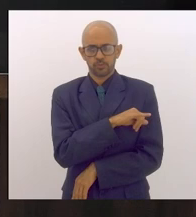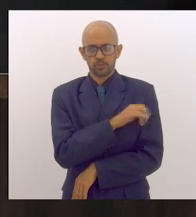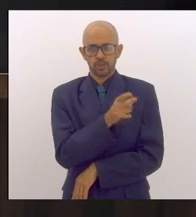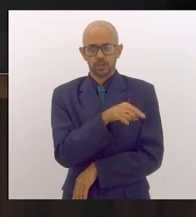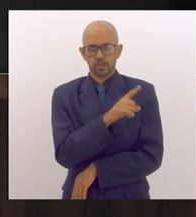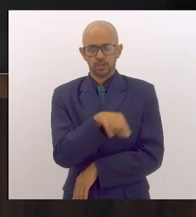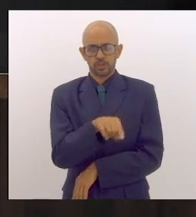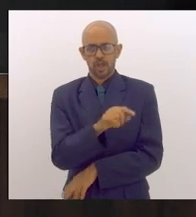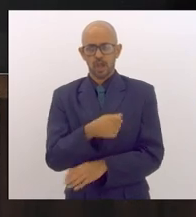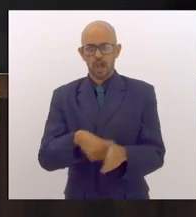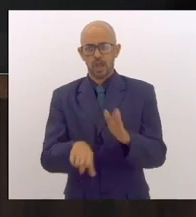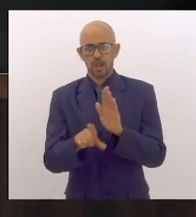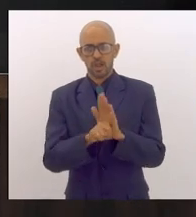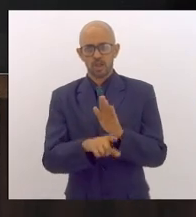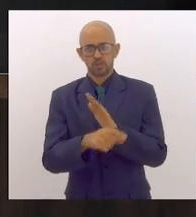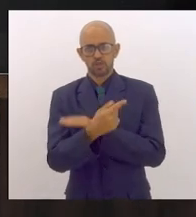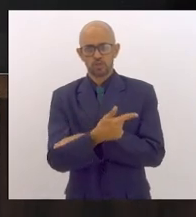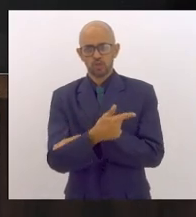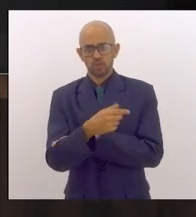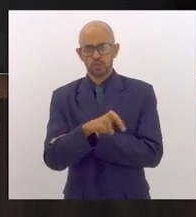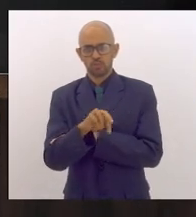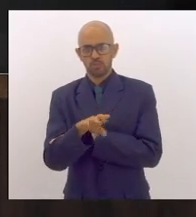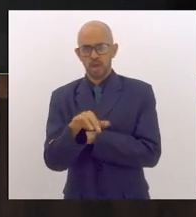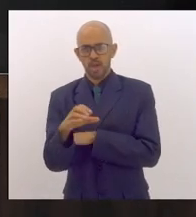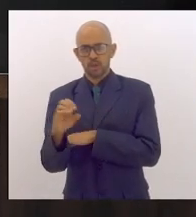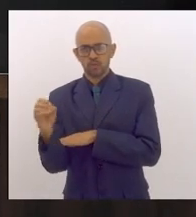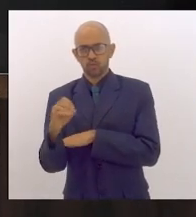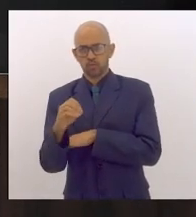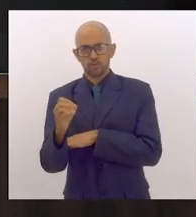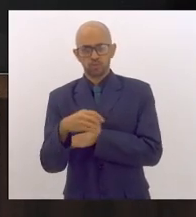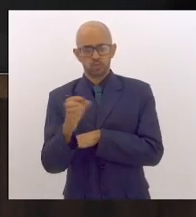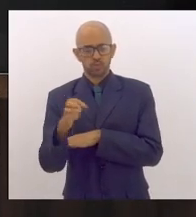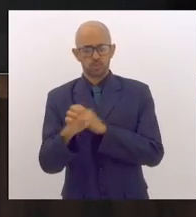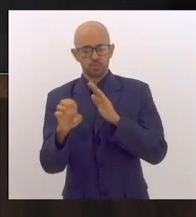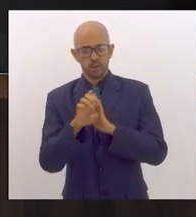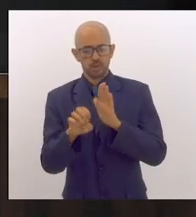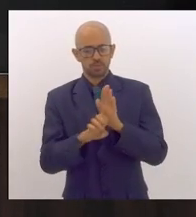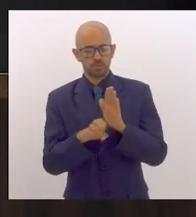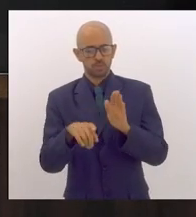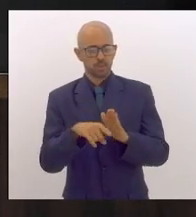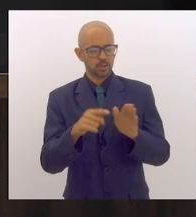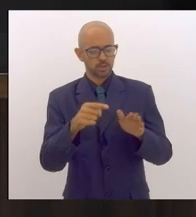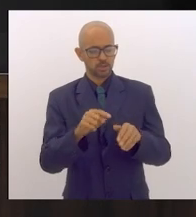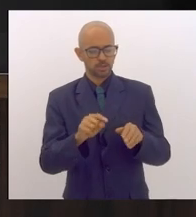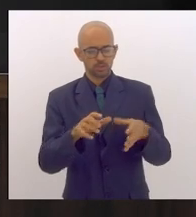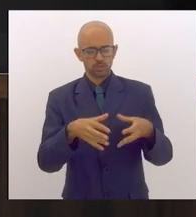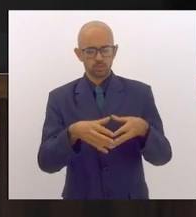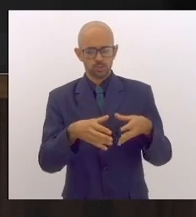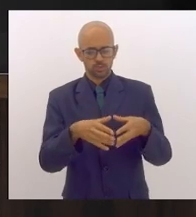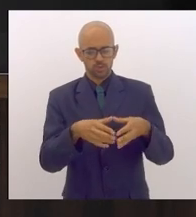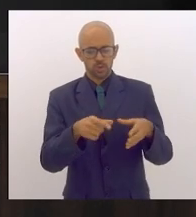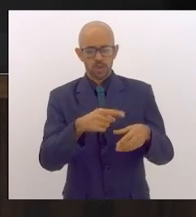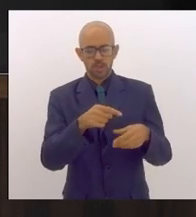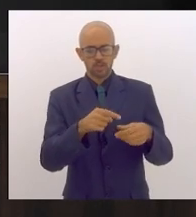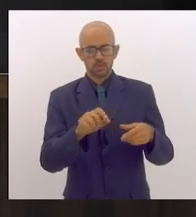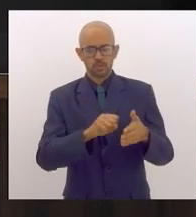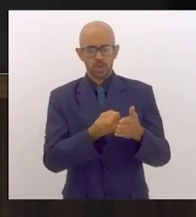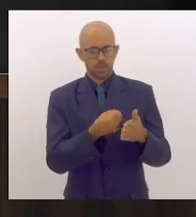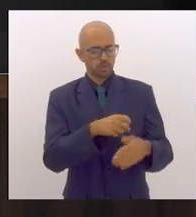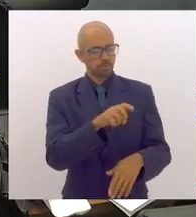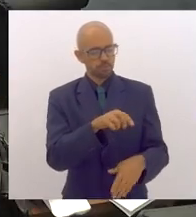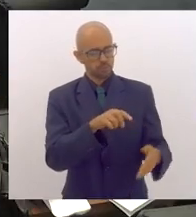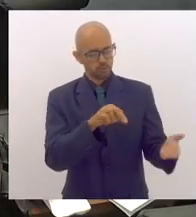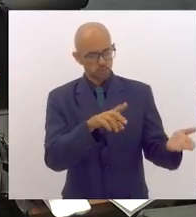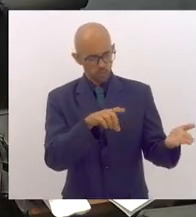7.878, de 2 de março de 18, pendendo de parecer da Comissão de Emendas Condicionais e Vetos. Para emitir parecer, o nome do deputado Marcelo